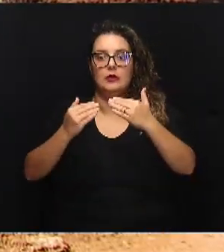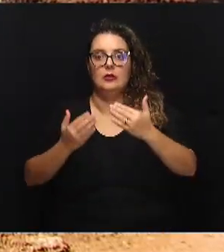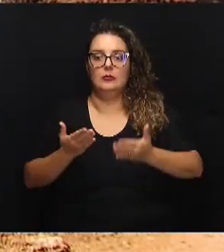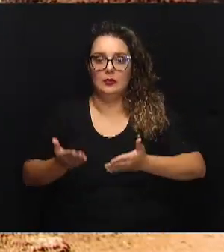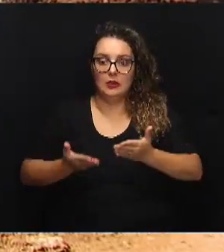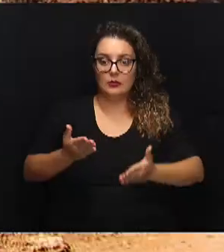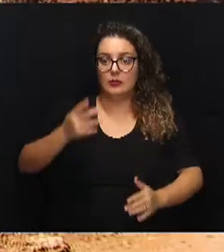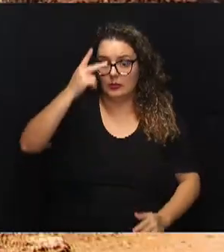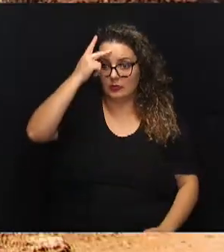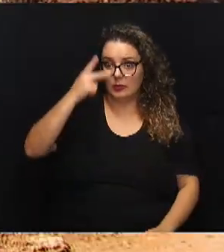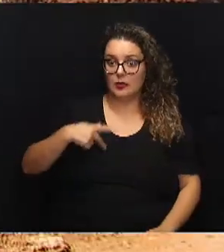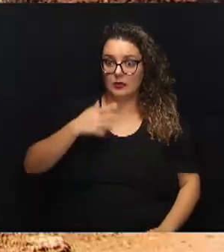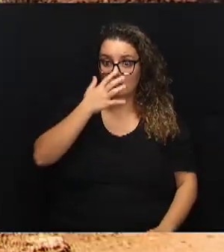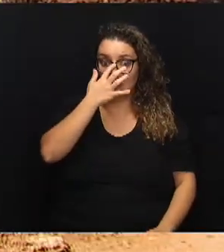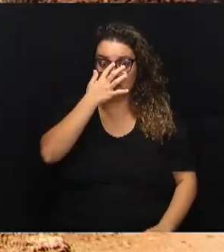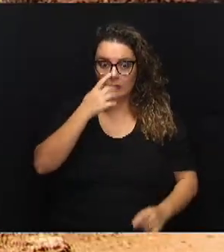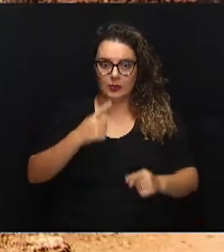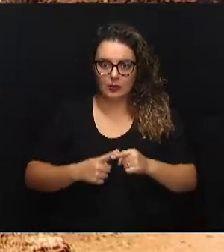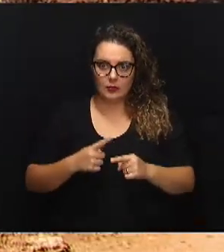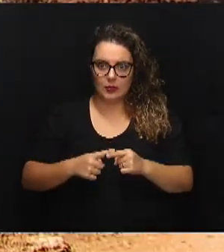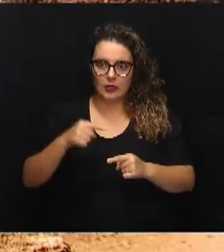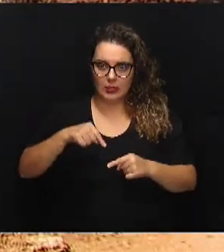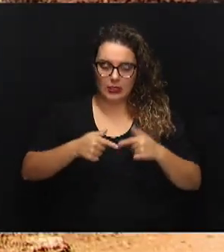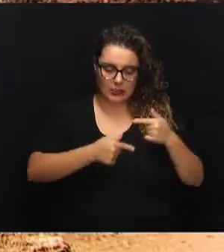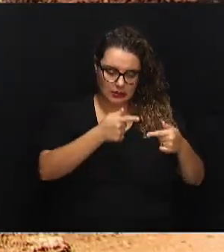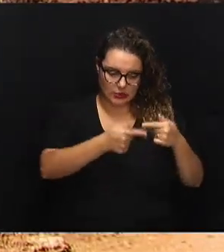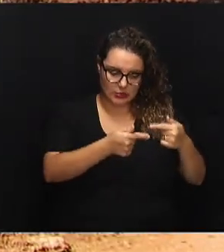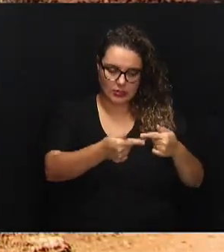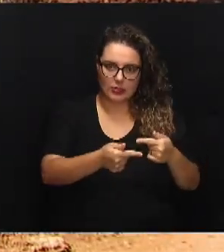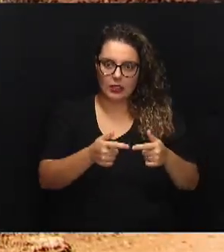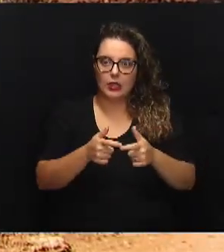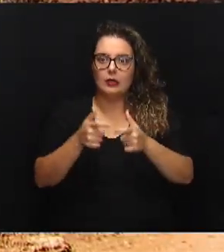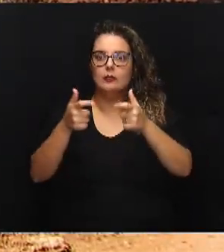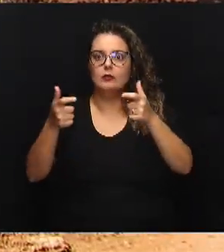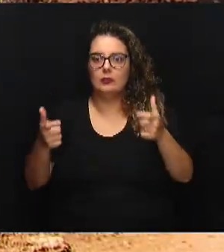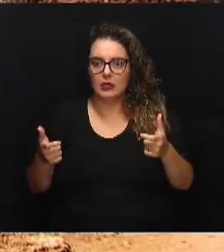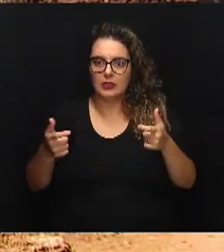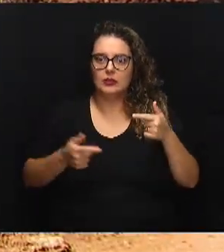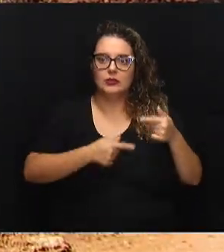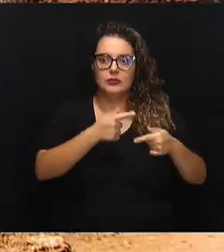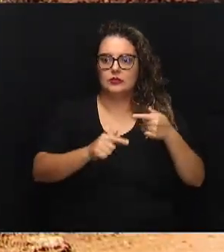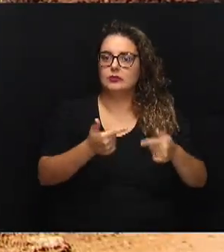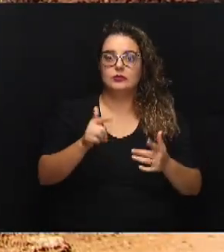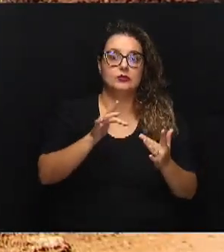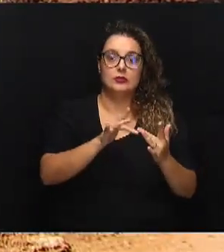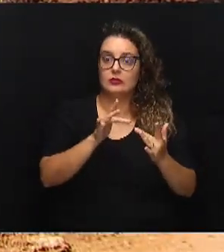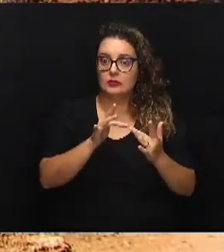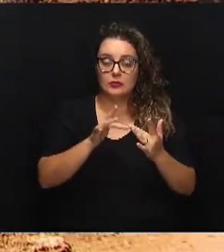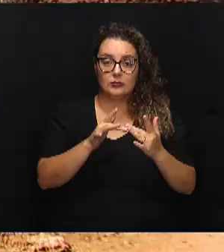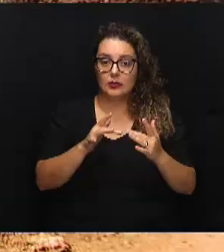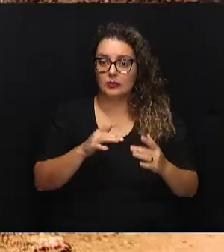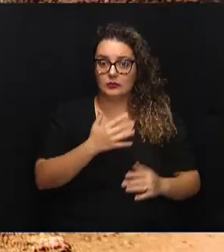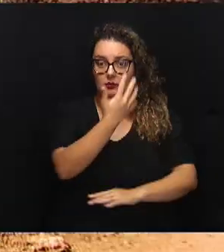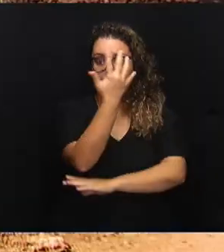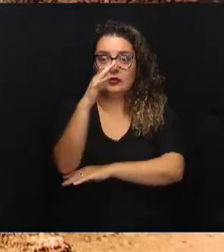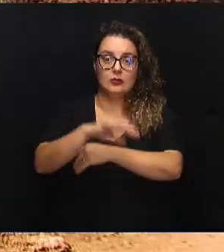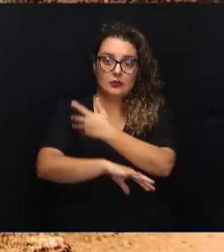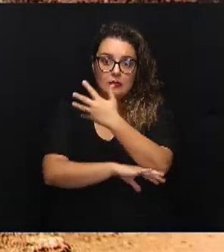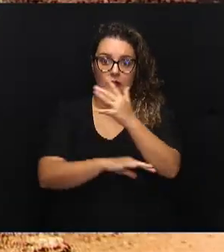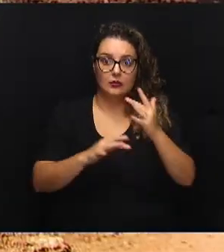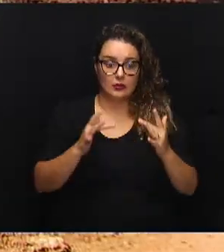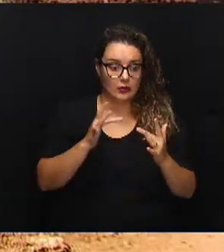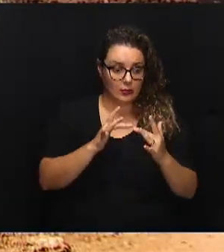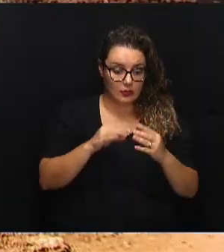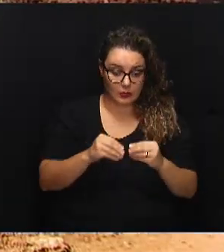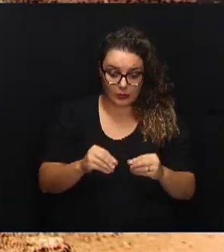tratamento deles, porque esta geração, a maioria desta geração não teve contato com a natureza. Contato com a terra,